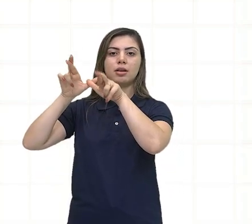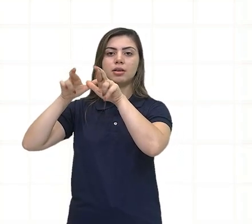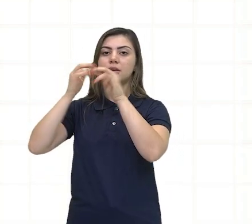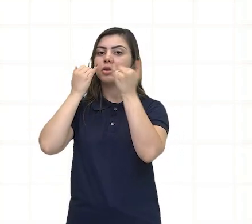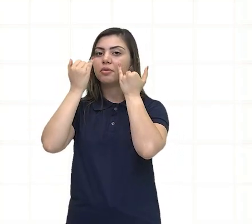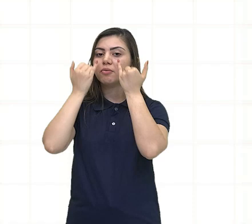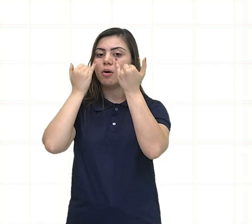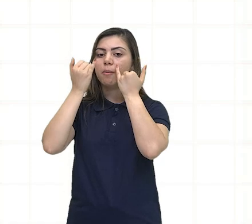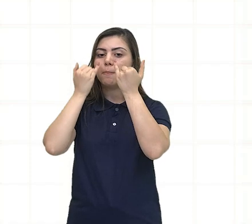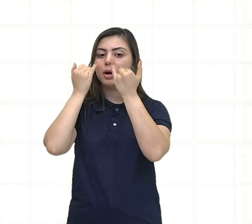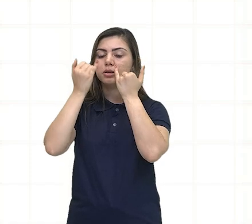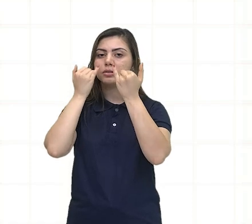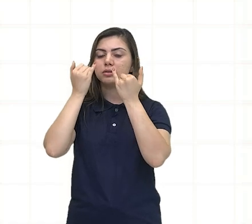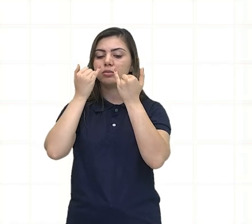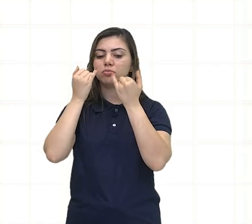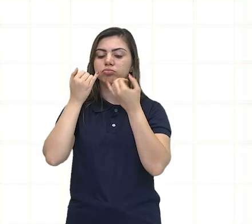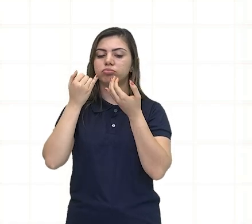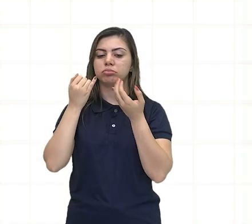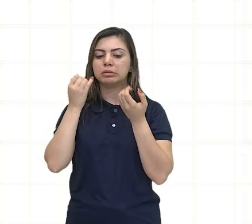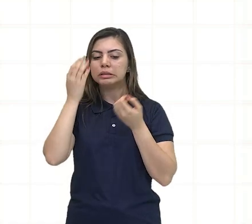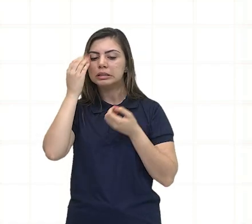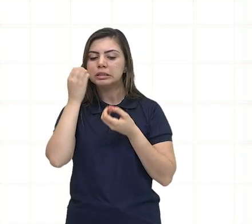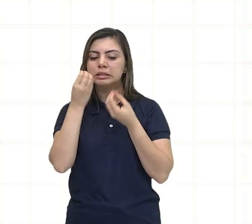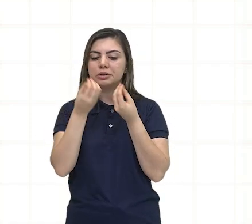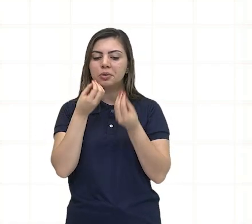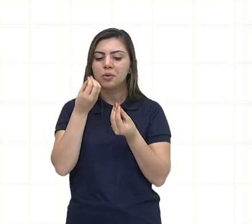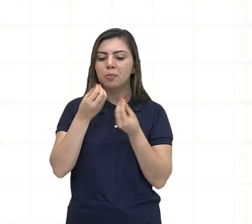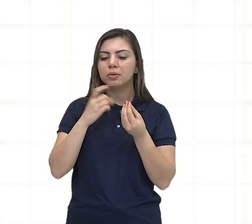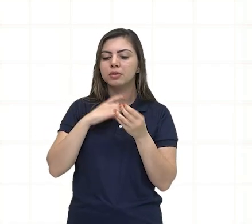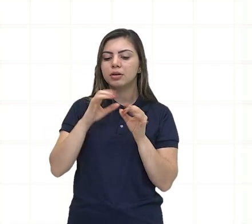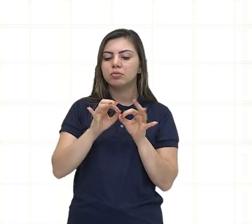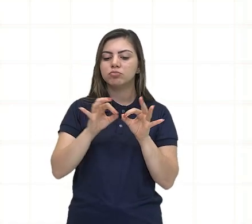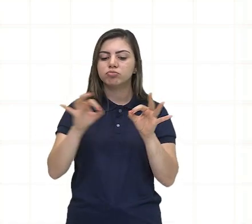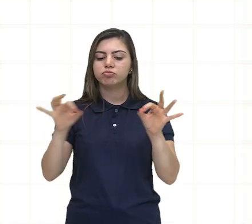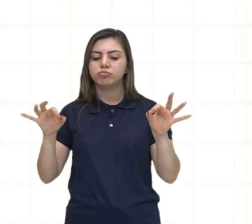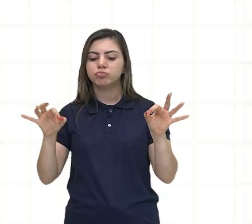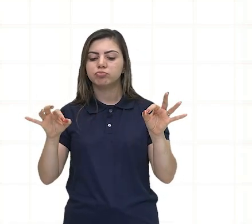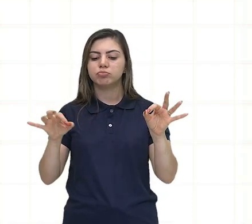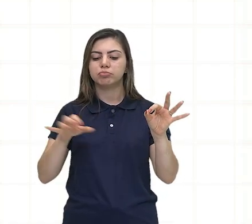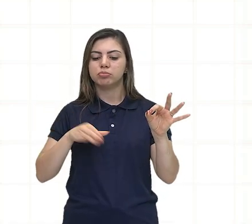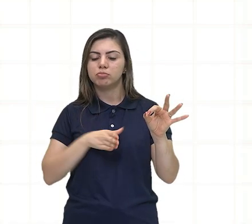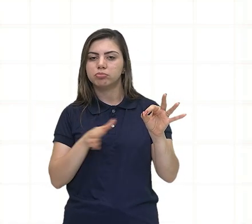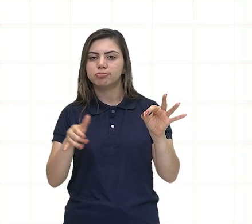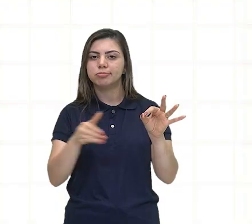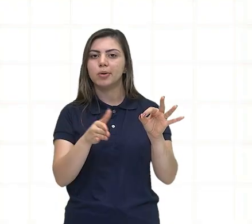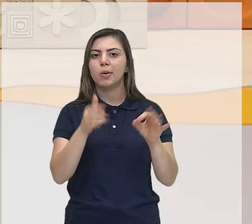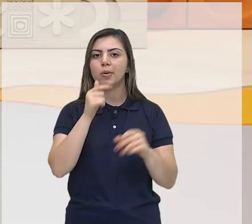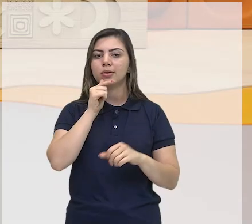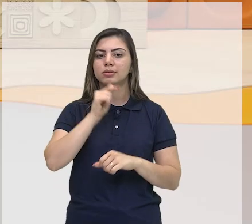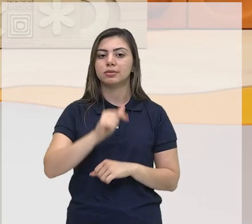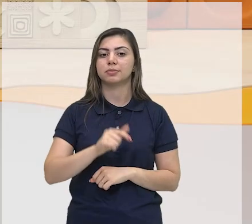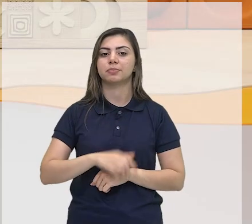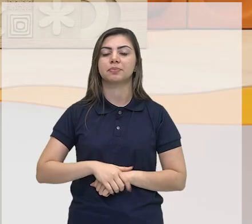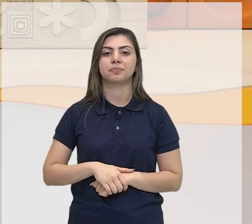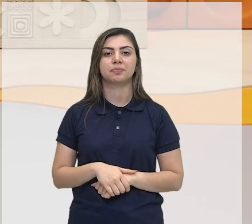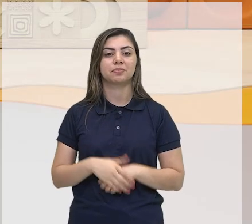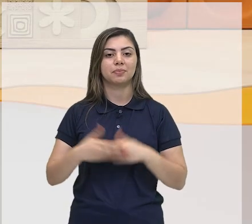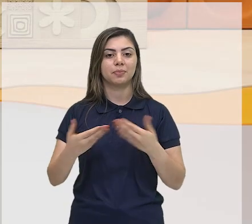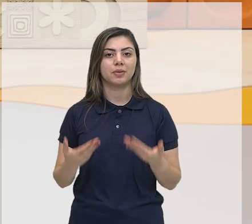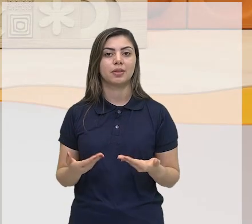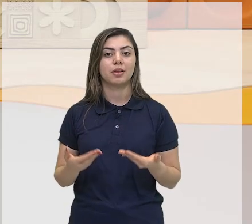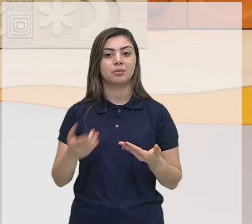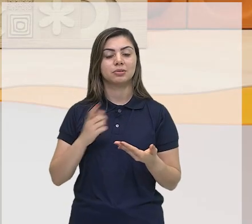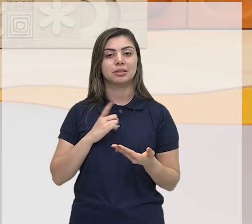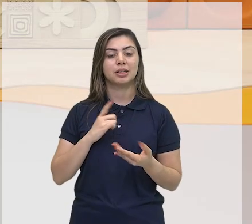eles vão calcular a sua própria posição. O nosso mascote da geografia, o